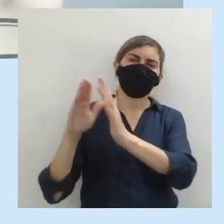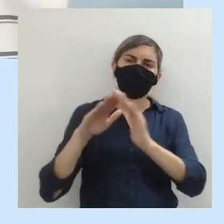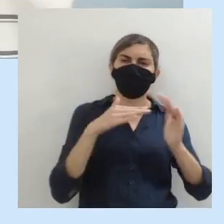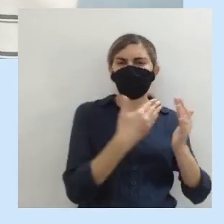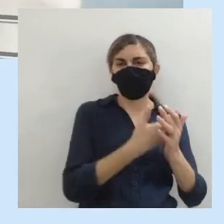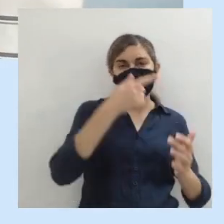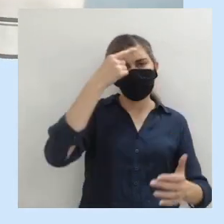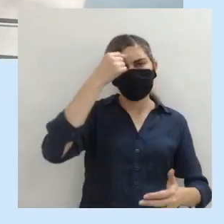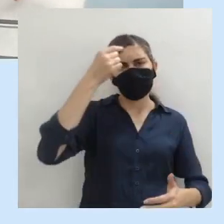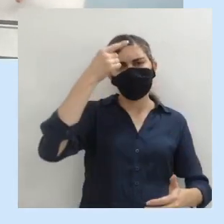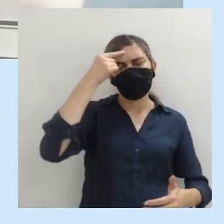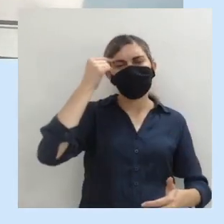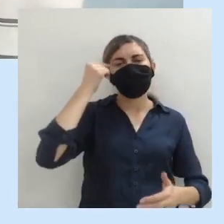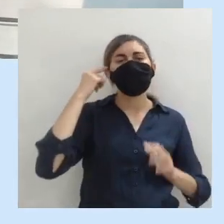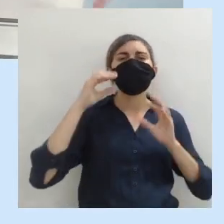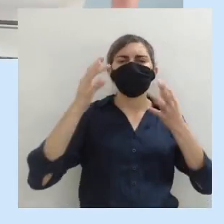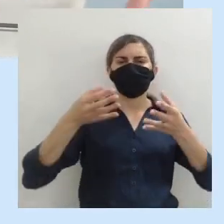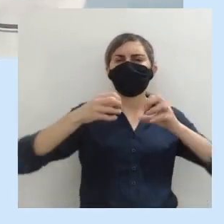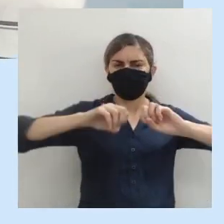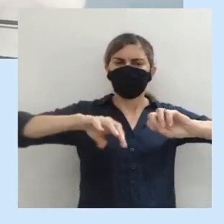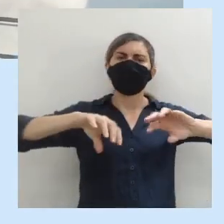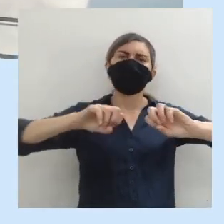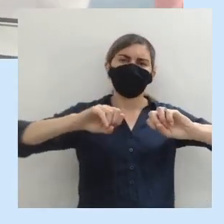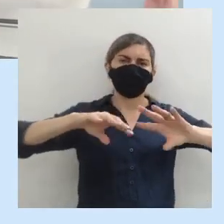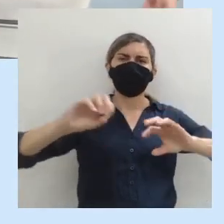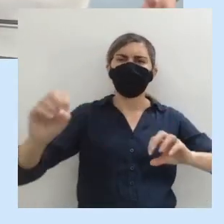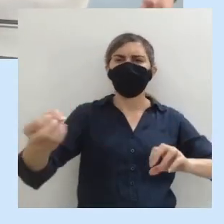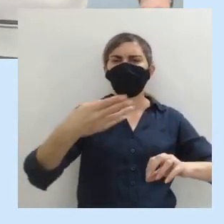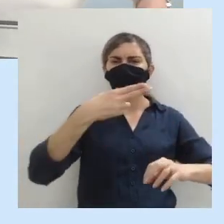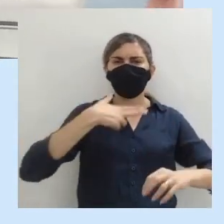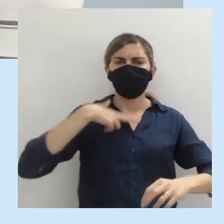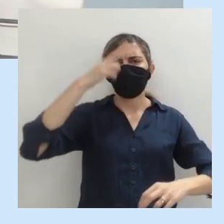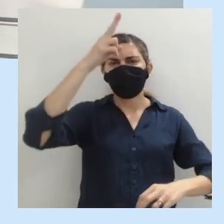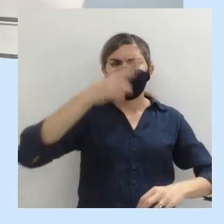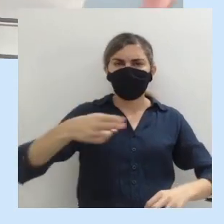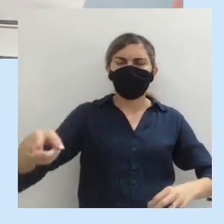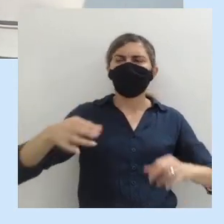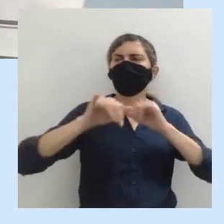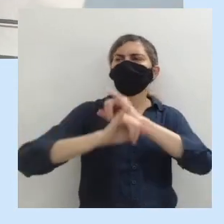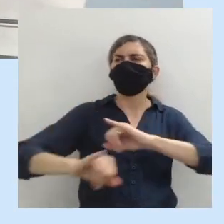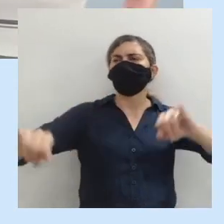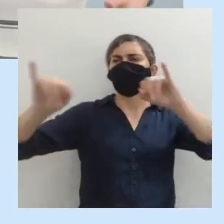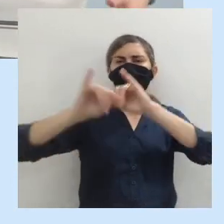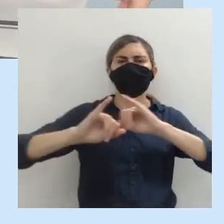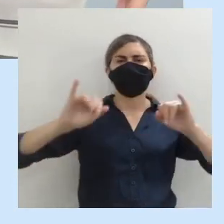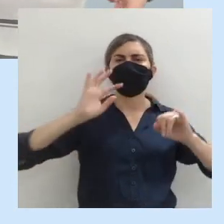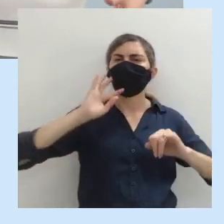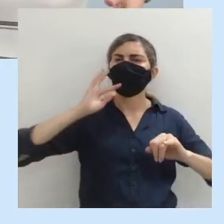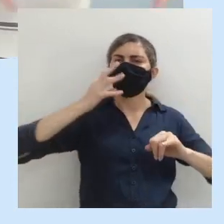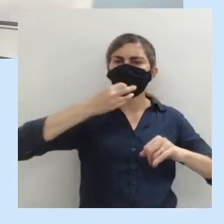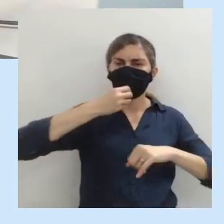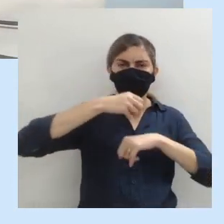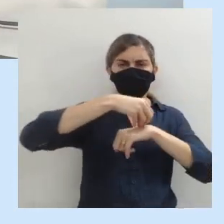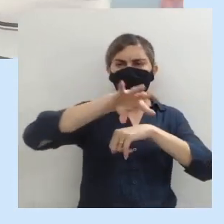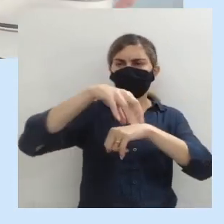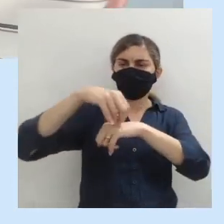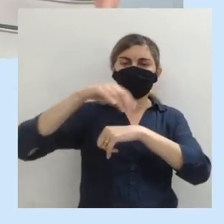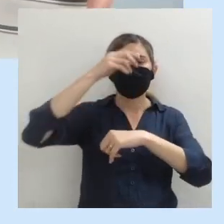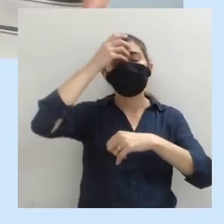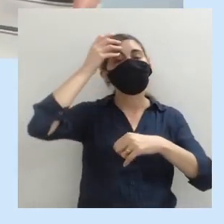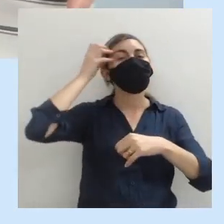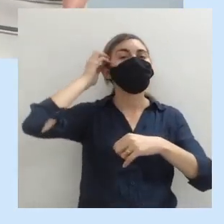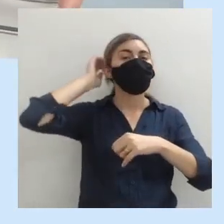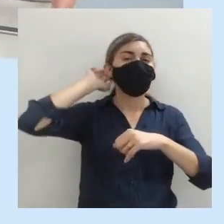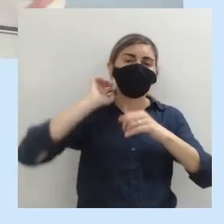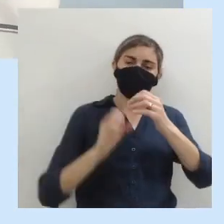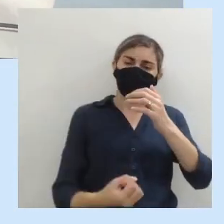universidades, para justamente o quê? Para a formação de novos padres e a divulgação desse conhecimento. Vamos ver, essa criação